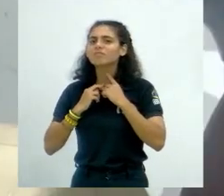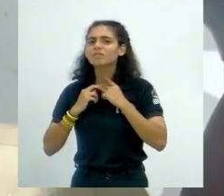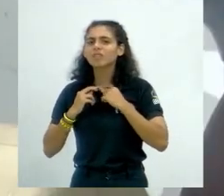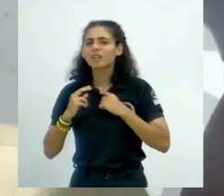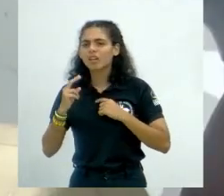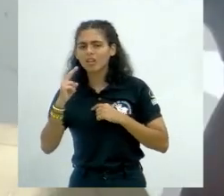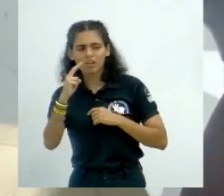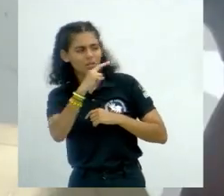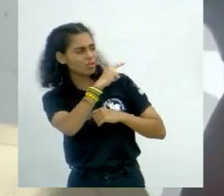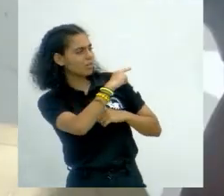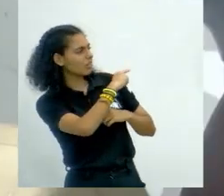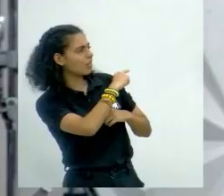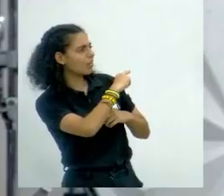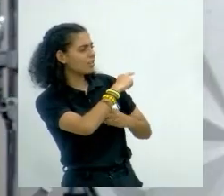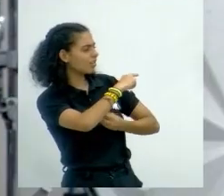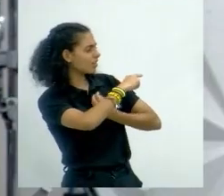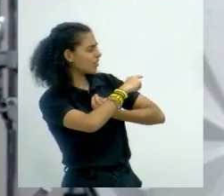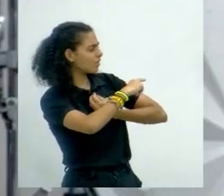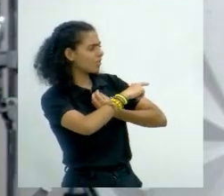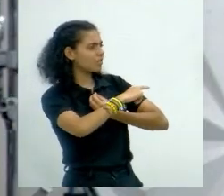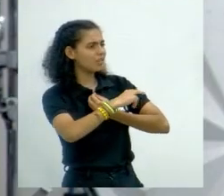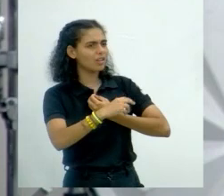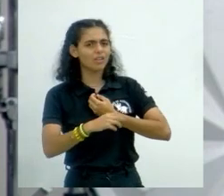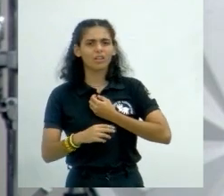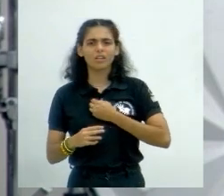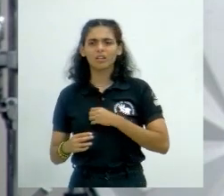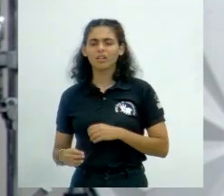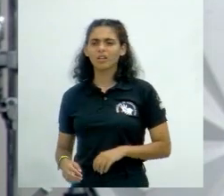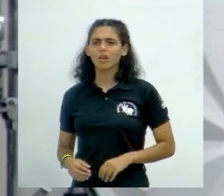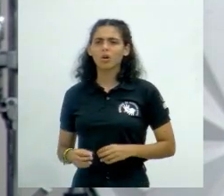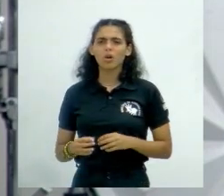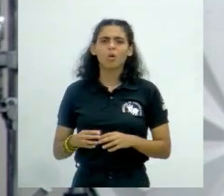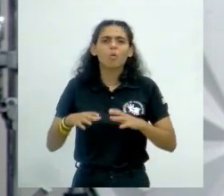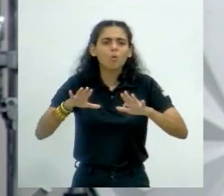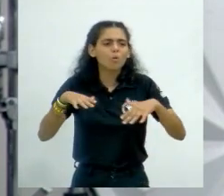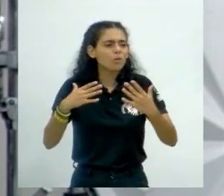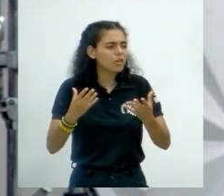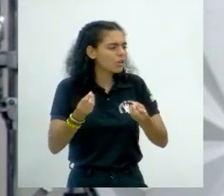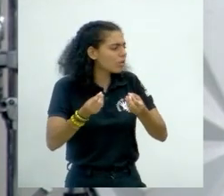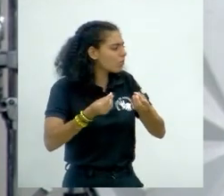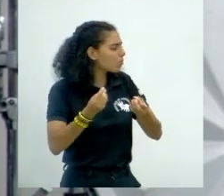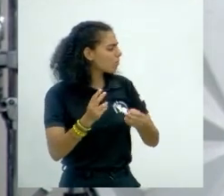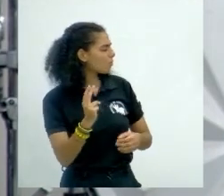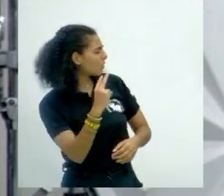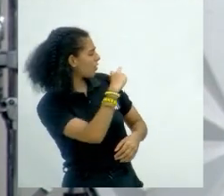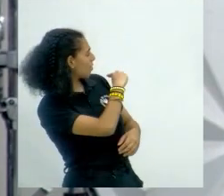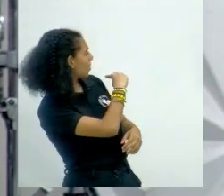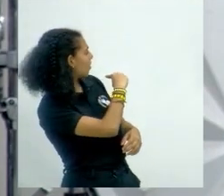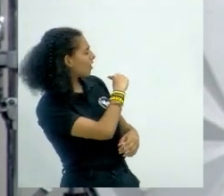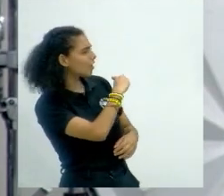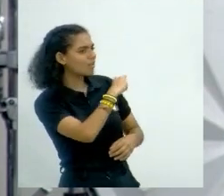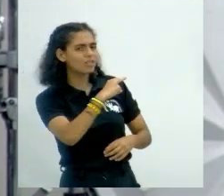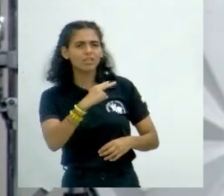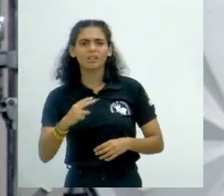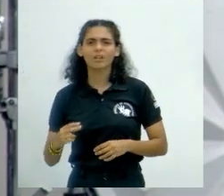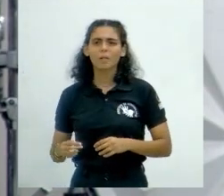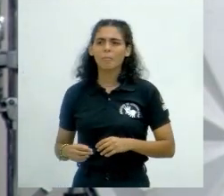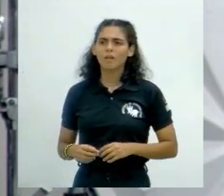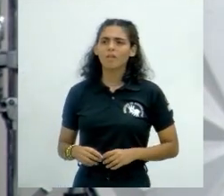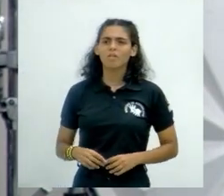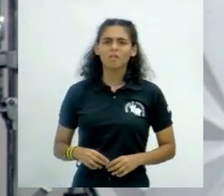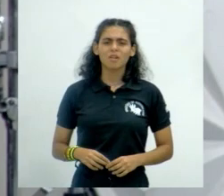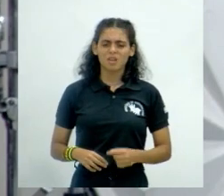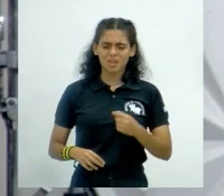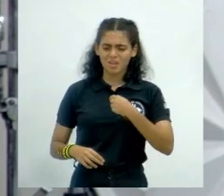atrás do vento. Quando a gente deixa de lado a sabedoria que vem de Deus e busca a sabedoria aos próprios olhos, a